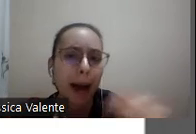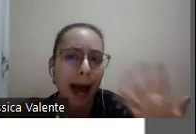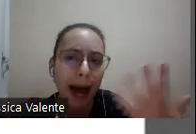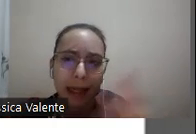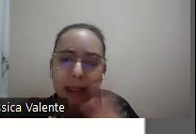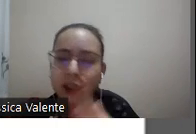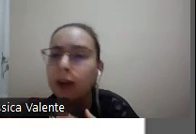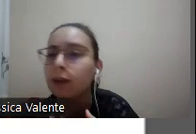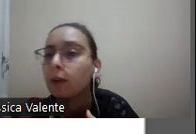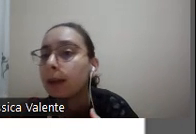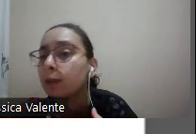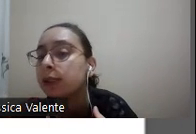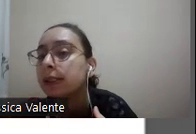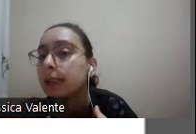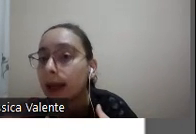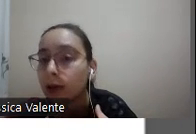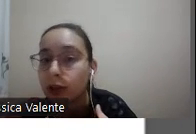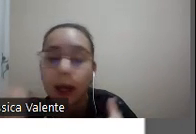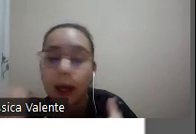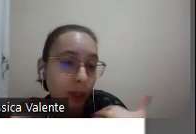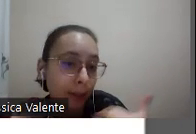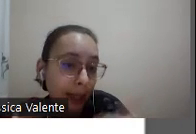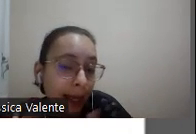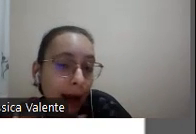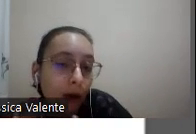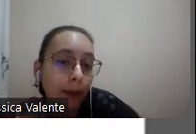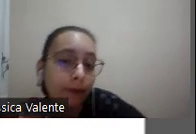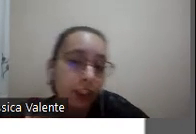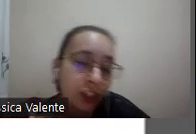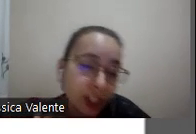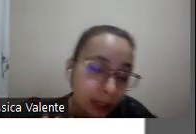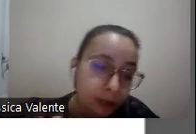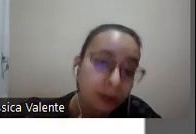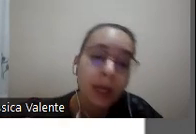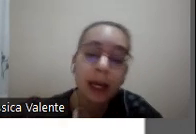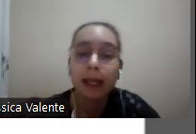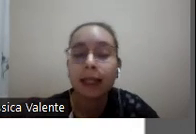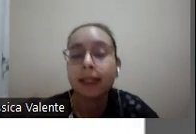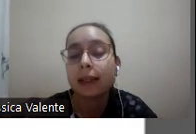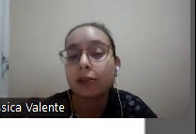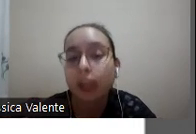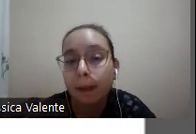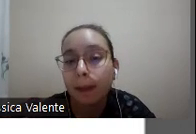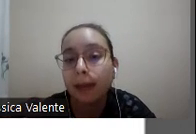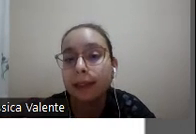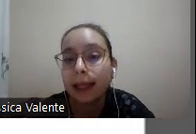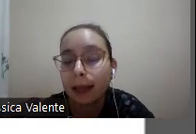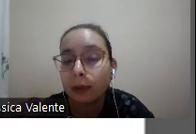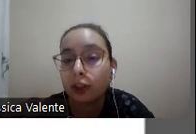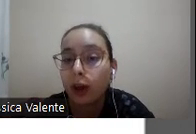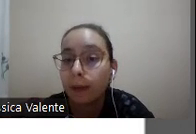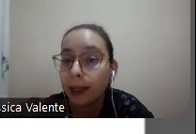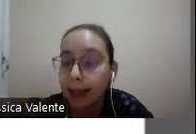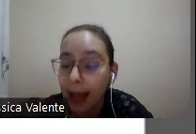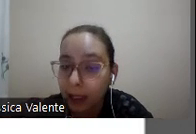para parques, vão para museus. É um dia bem legal, bem festivo. E a gente tem o dia 1º de